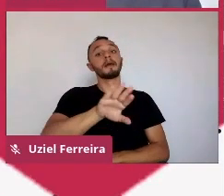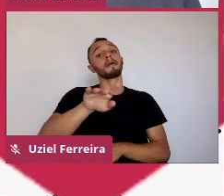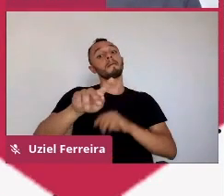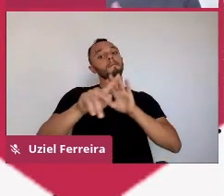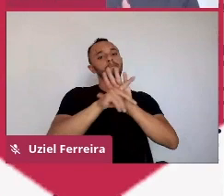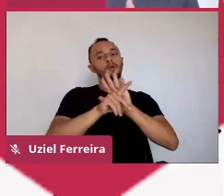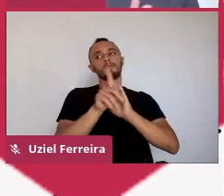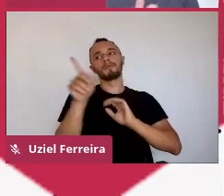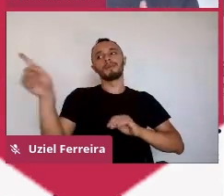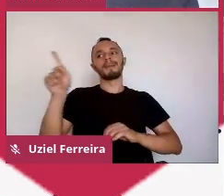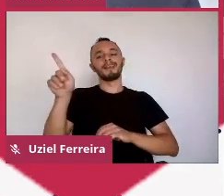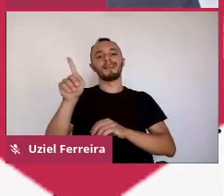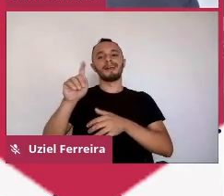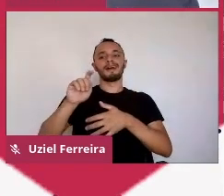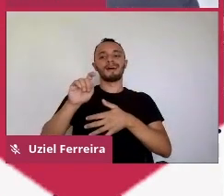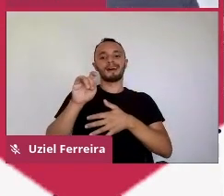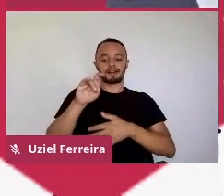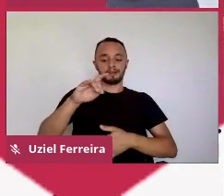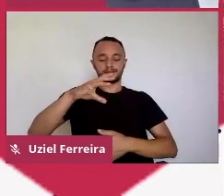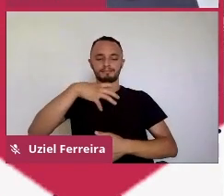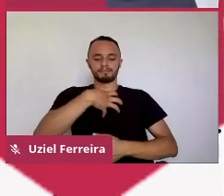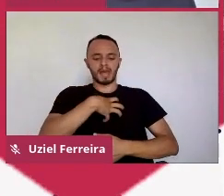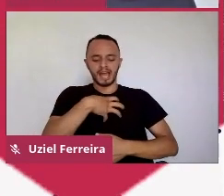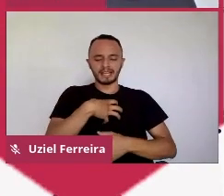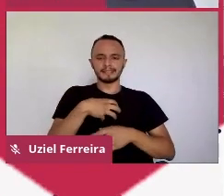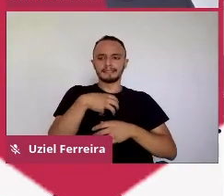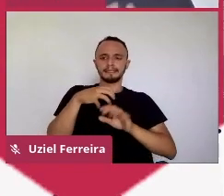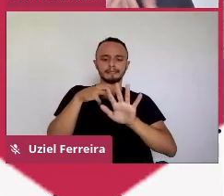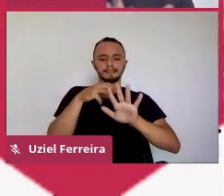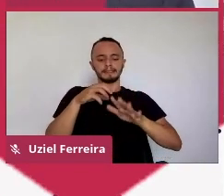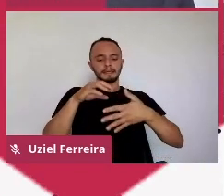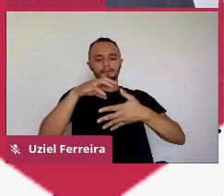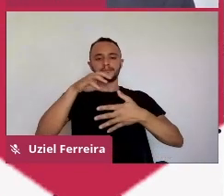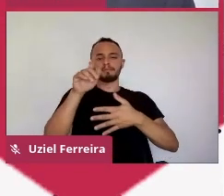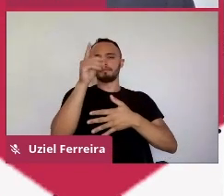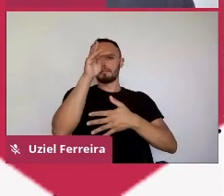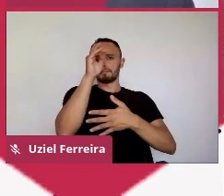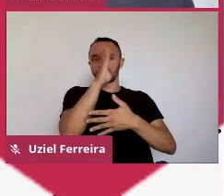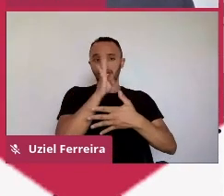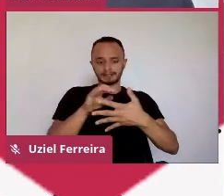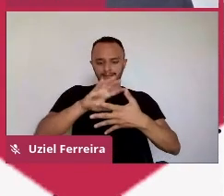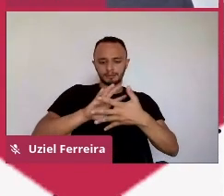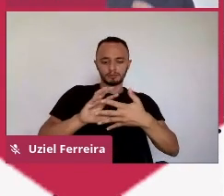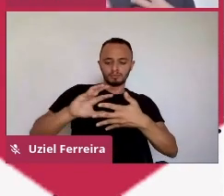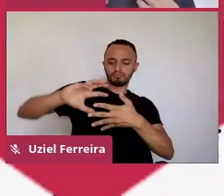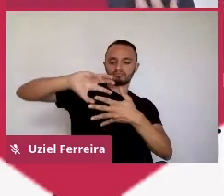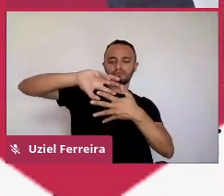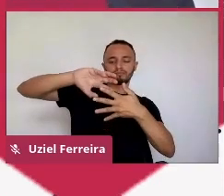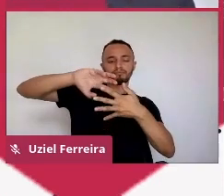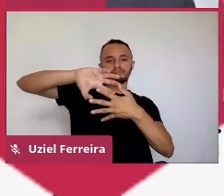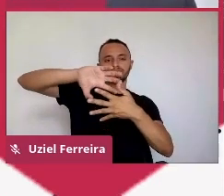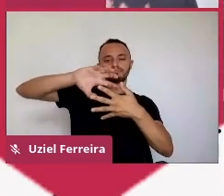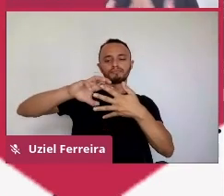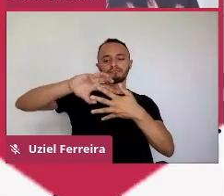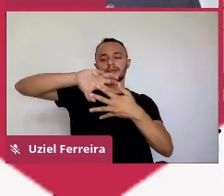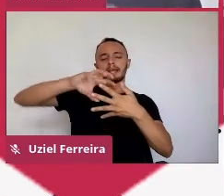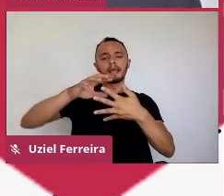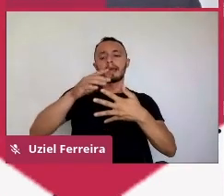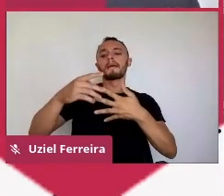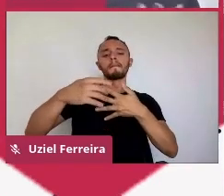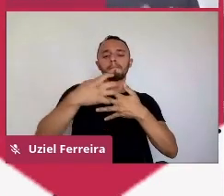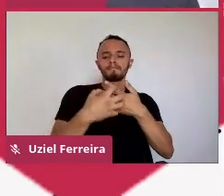Isso faz com que a gente chegue no ponto que a gravura ela é um meio de expressão. ela faz parte de um conjunto